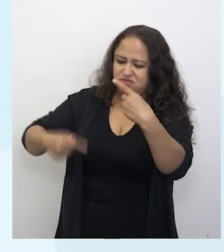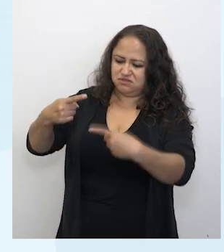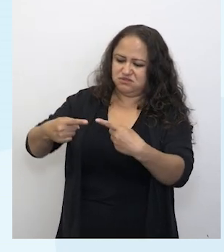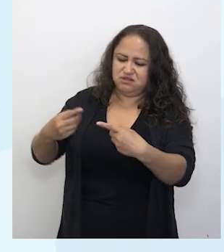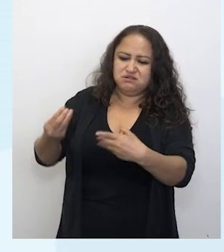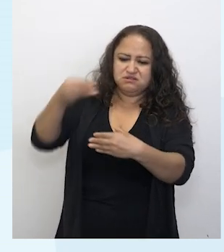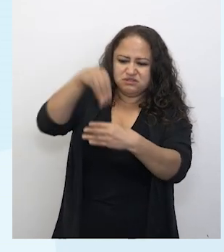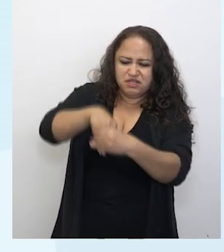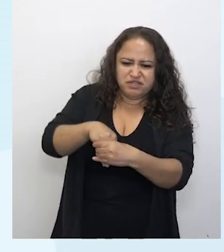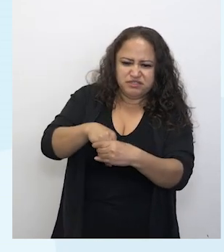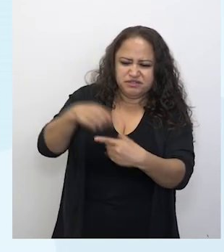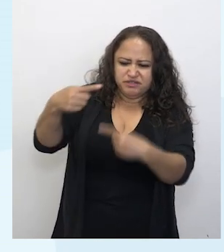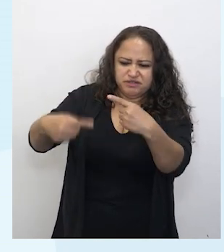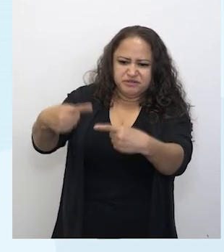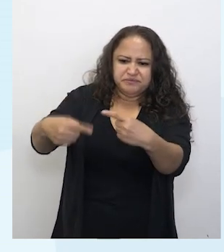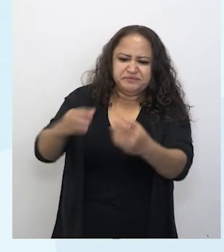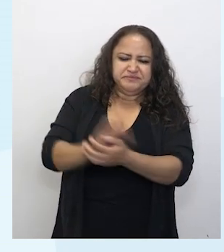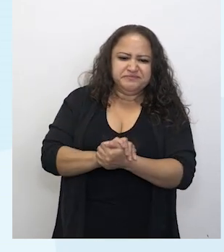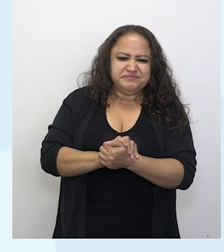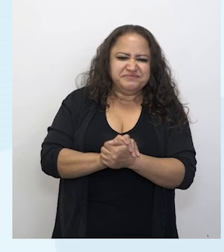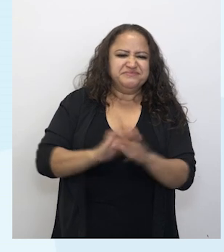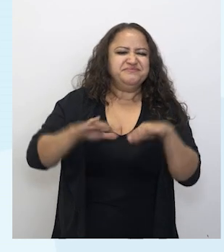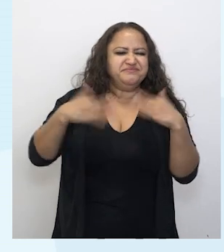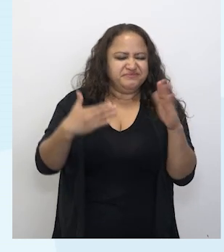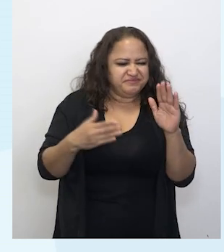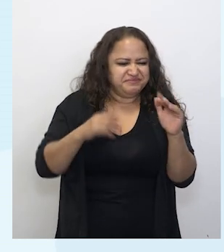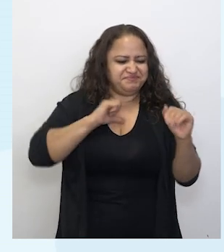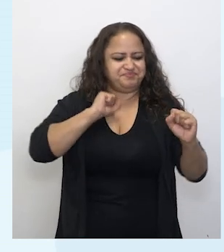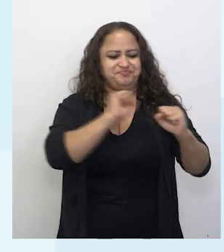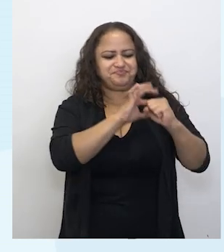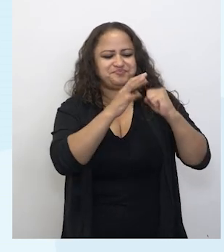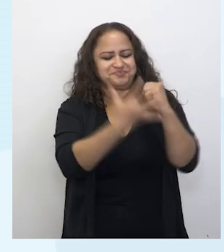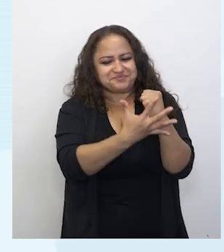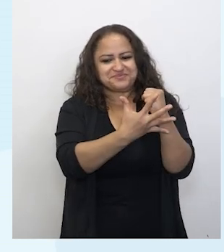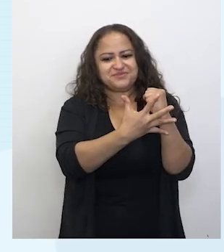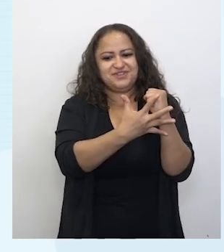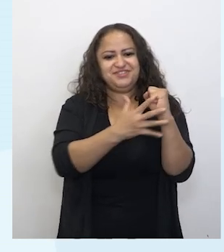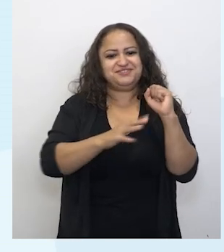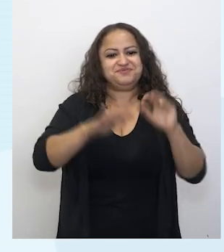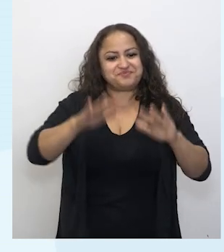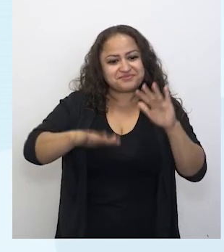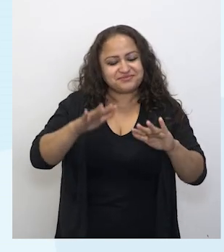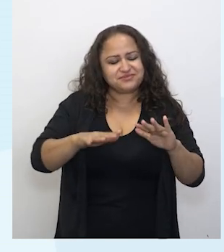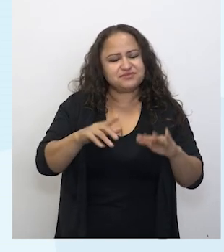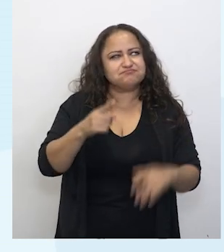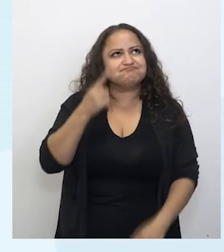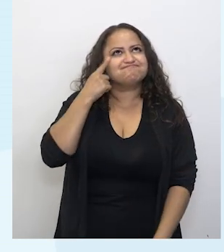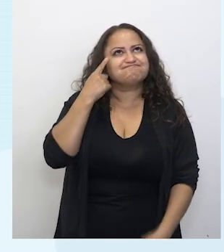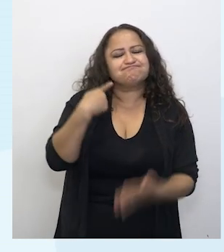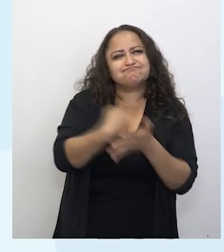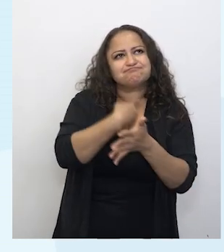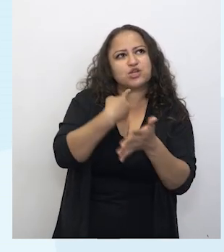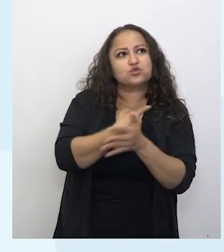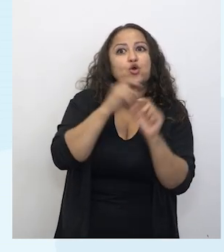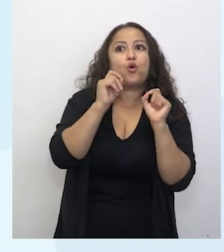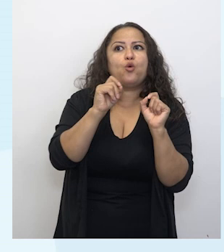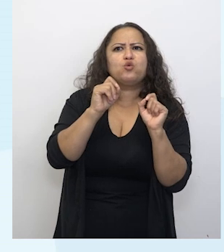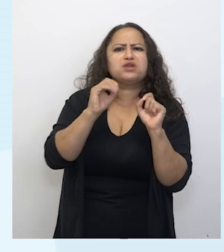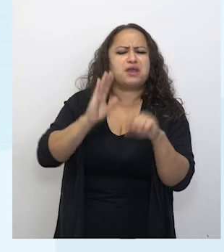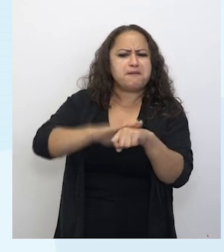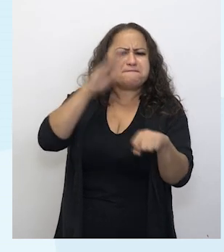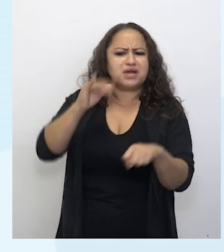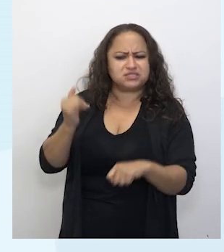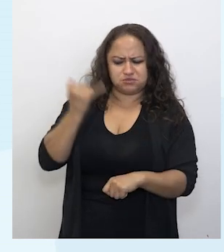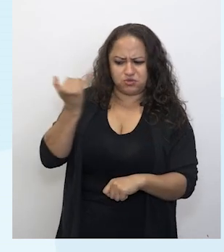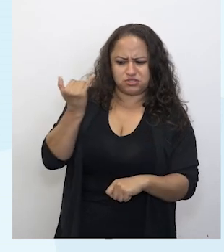né? Então, assim, frente à pandemia, a gente muito se questiona, né? O que é mais importante, a liberdade